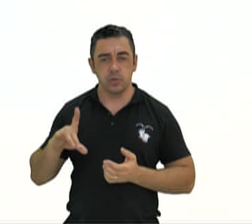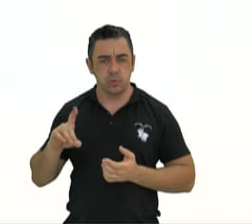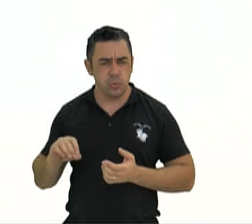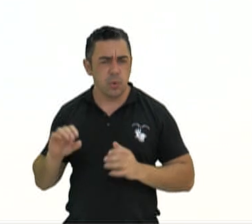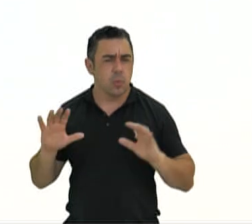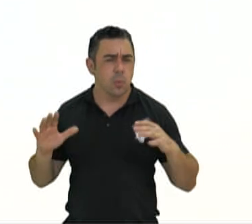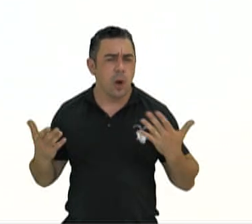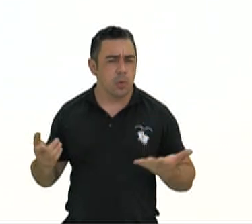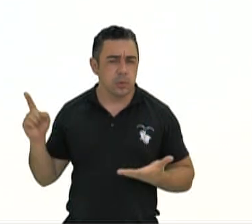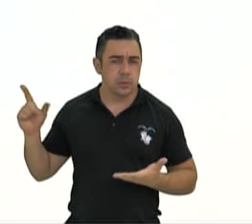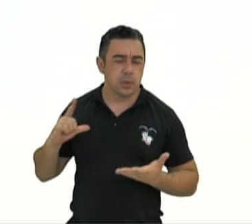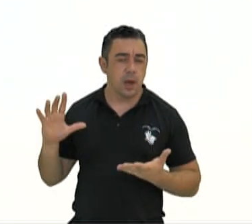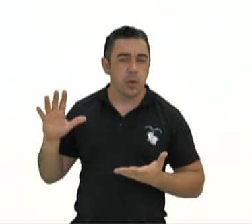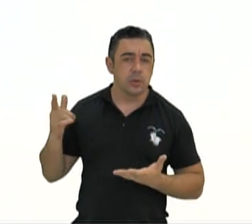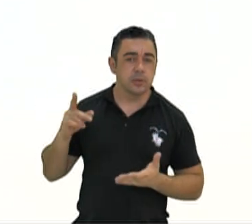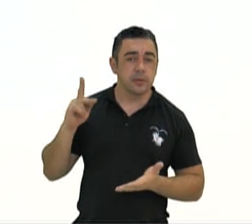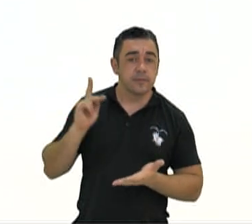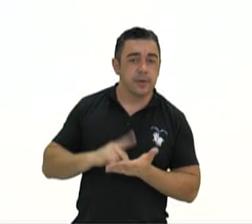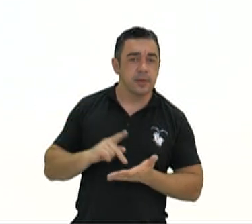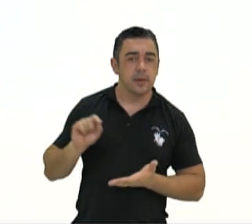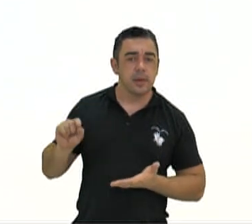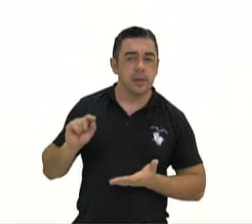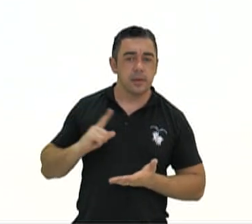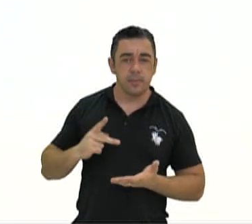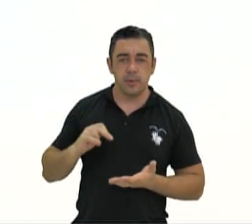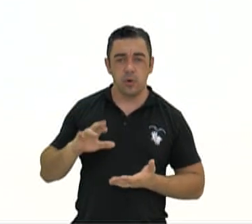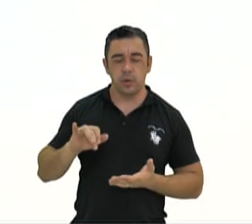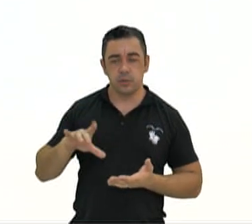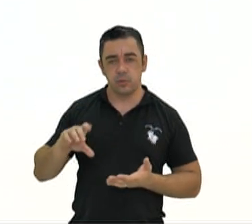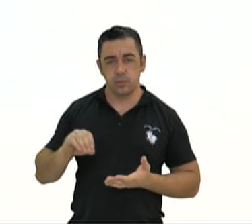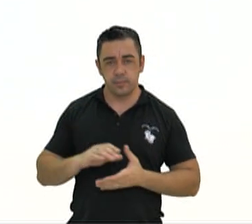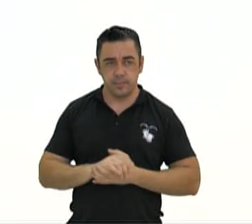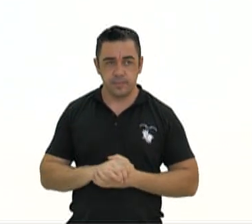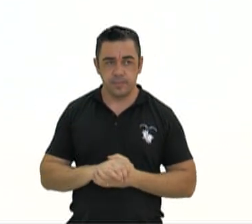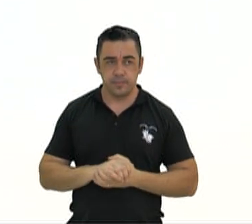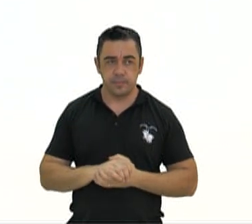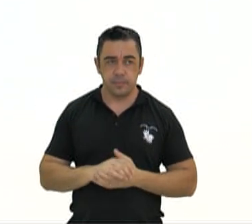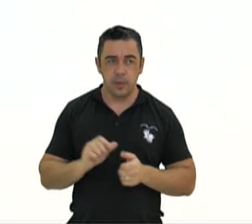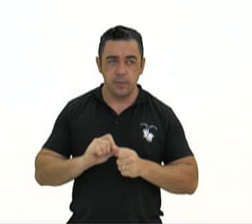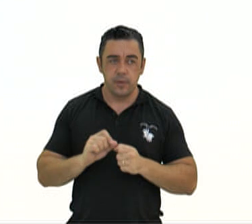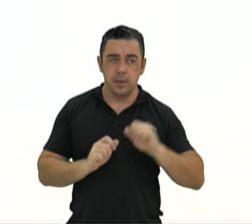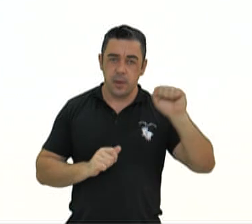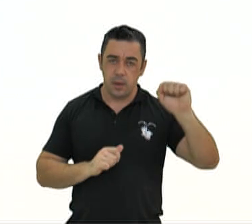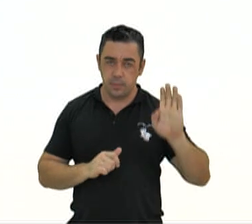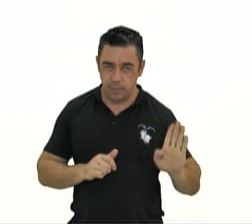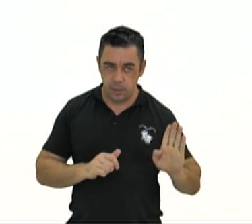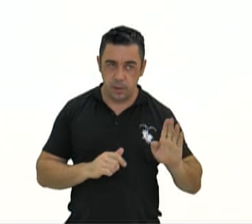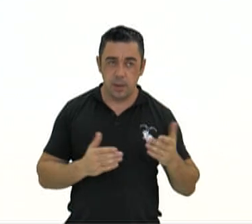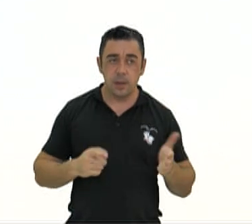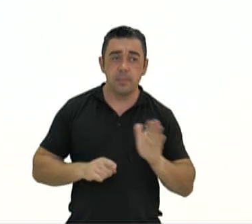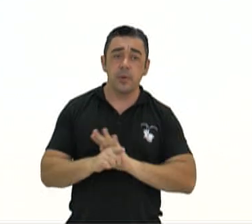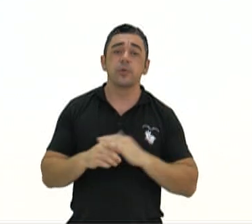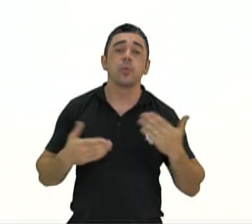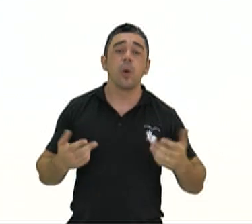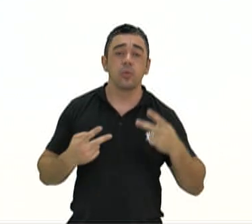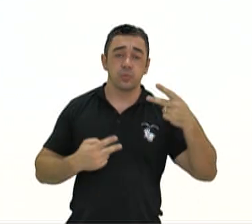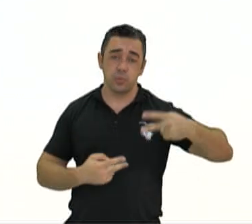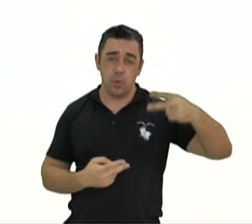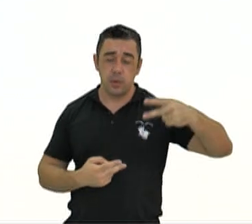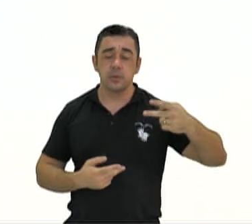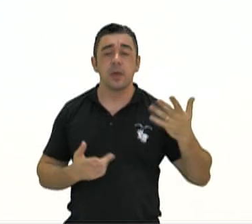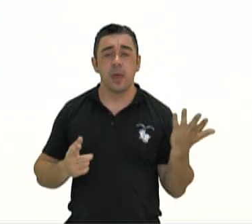das reações abaixo ocorreu na presença de peróxido? Então, colocou duas reações aqui, ele quer saber qual das